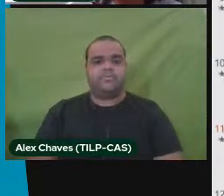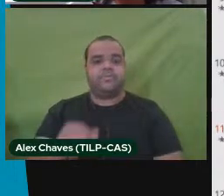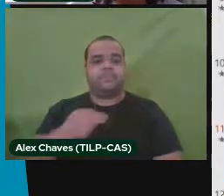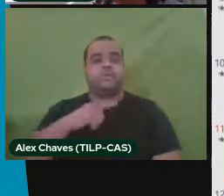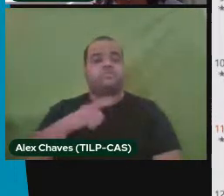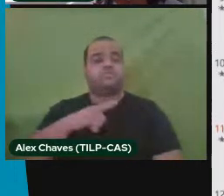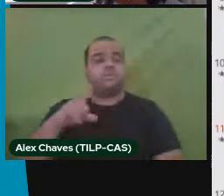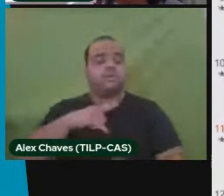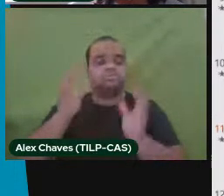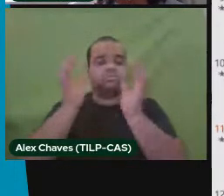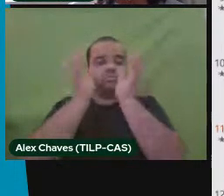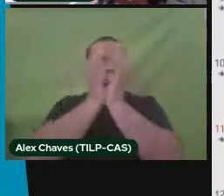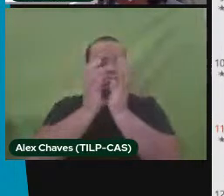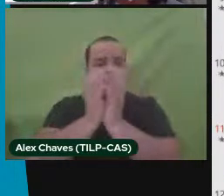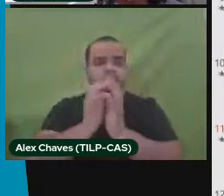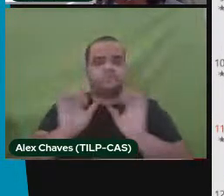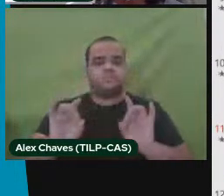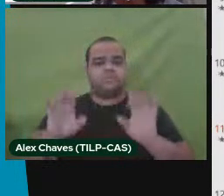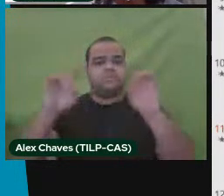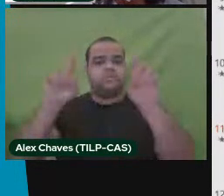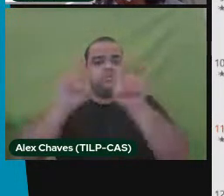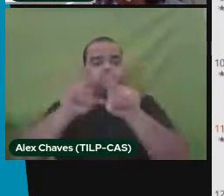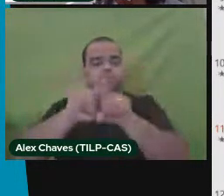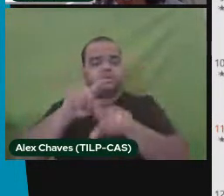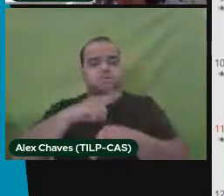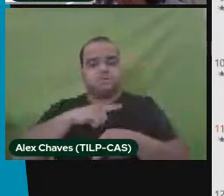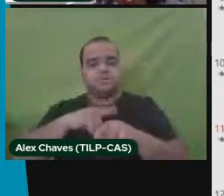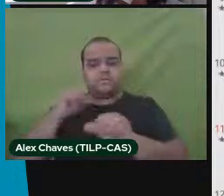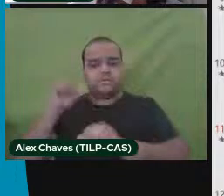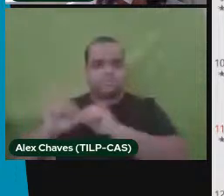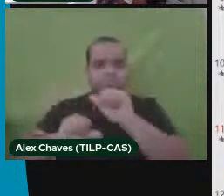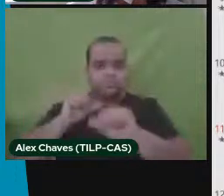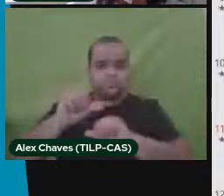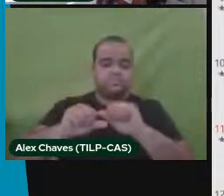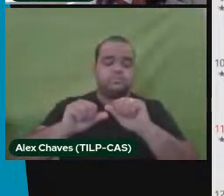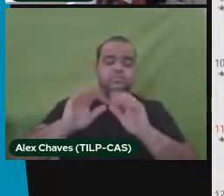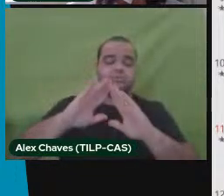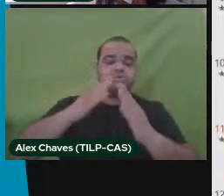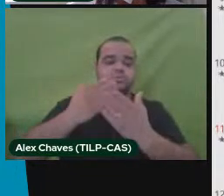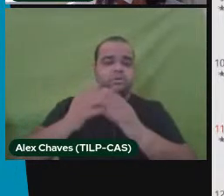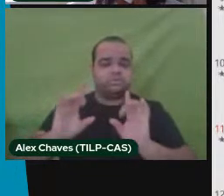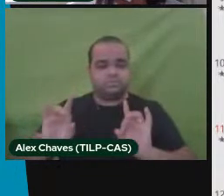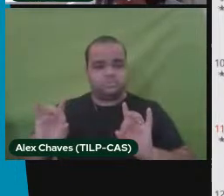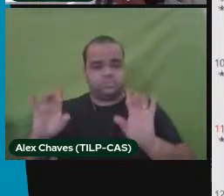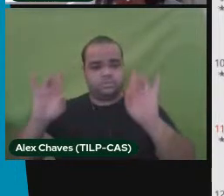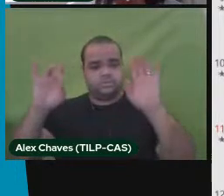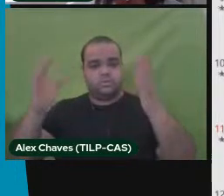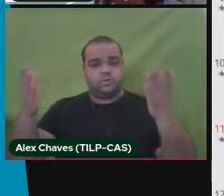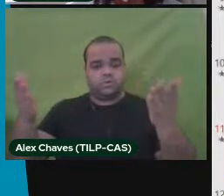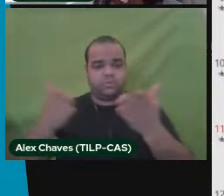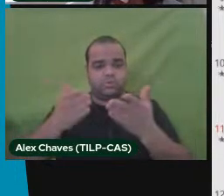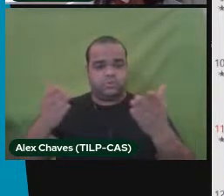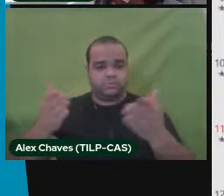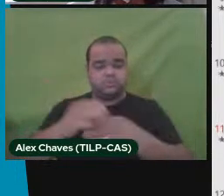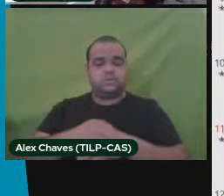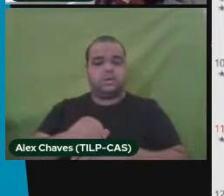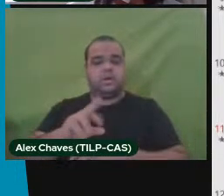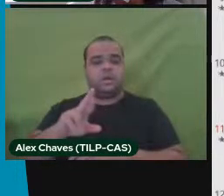que se transformaram em escolas especiais, ela hoje é ré no Supremo Tribunal.